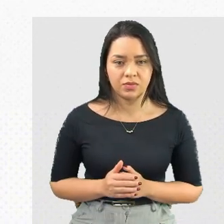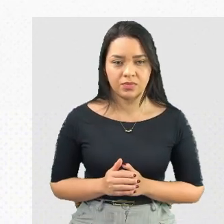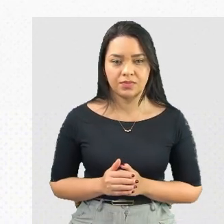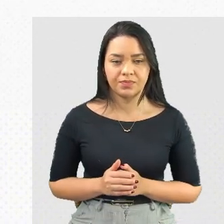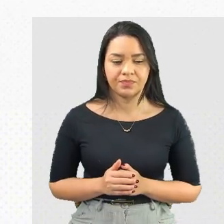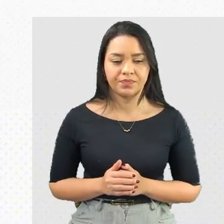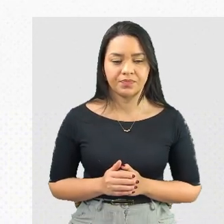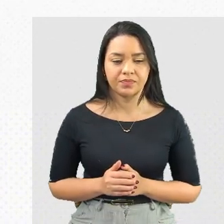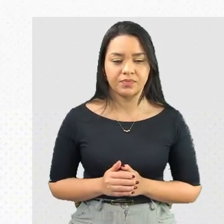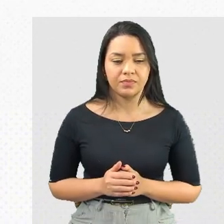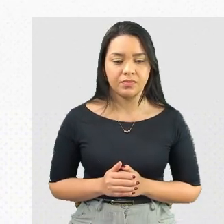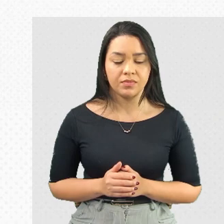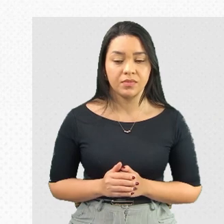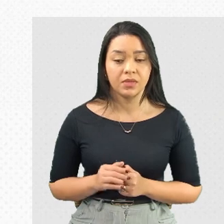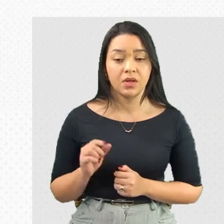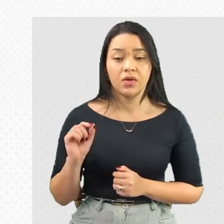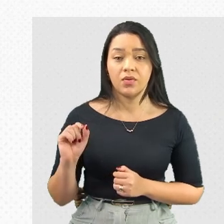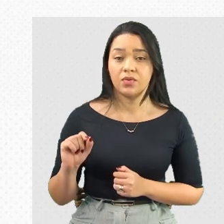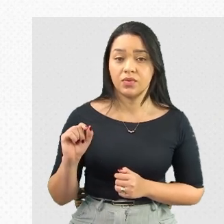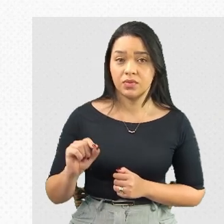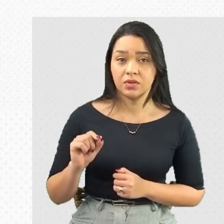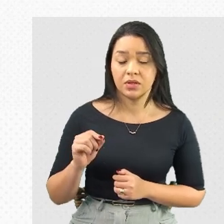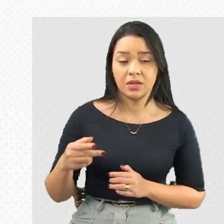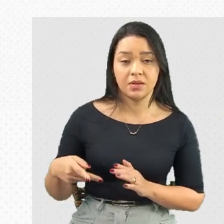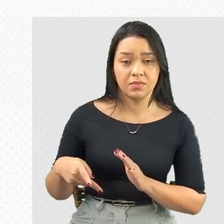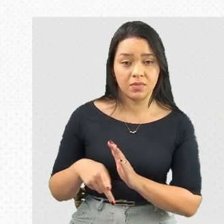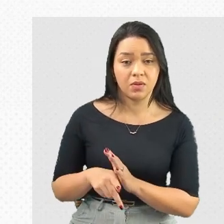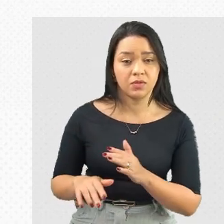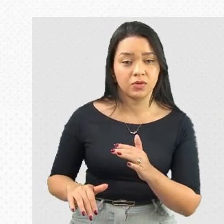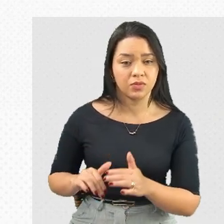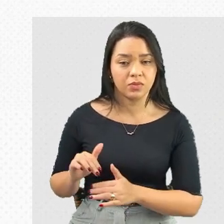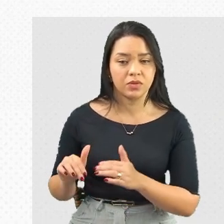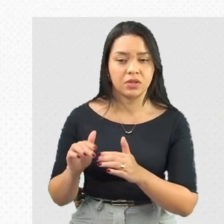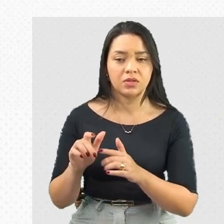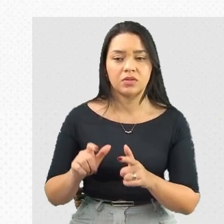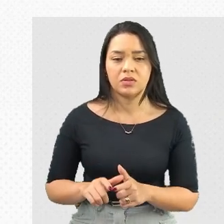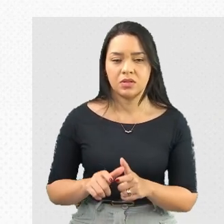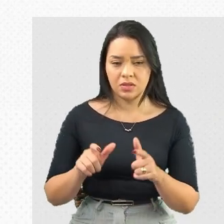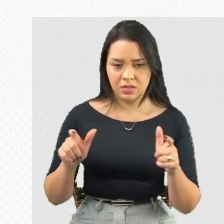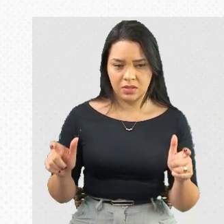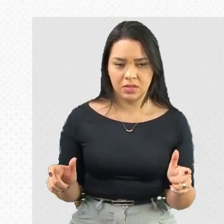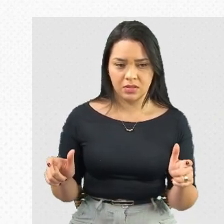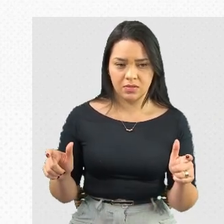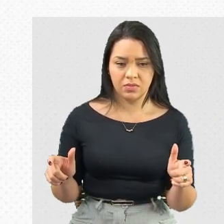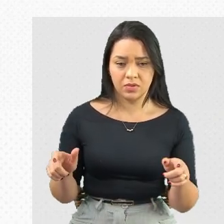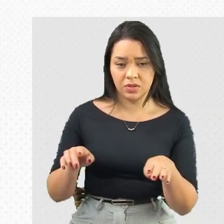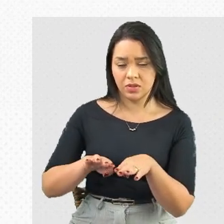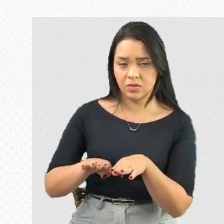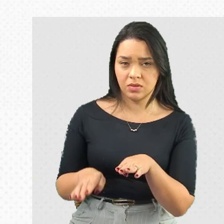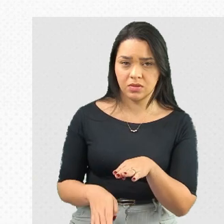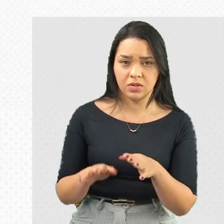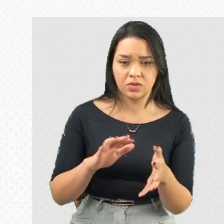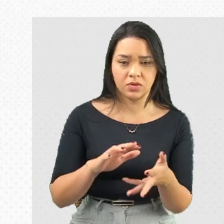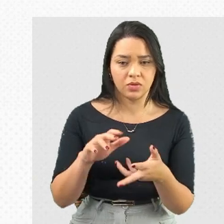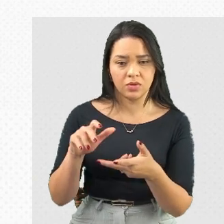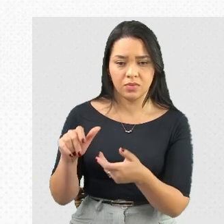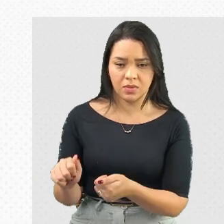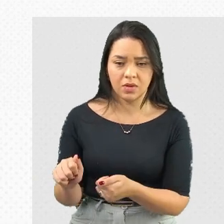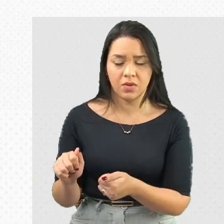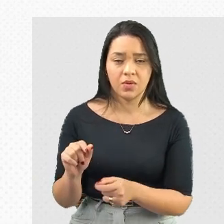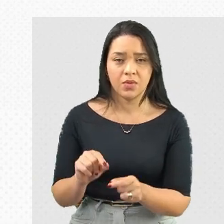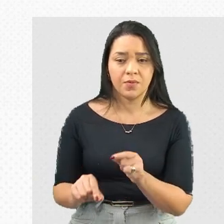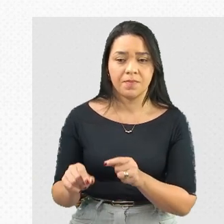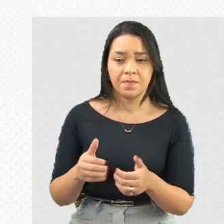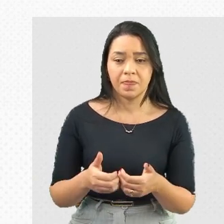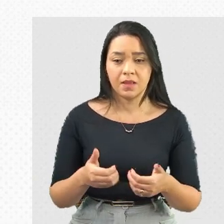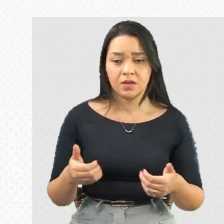Esse fenômeno é parte de um processo mais amplo, tá? de desigualdade global, onde